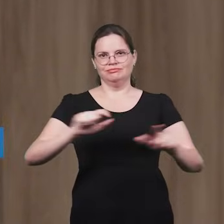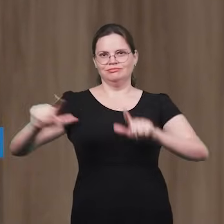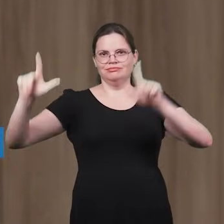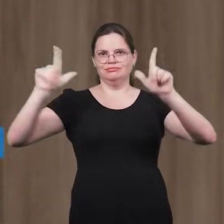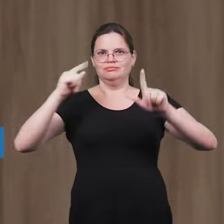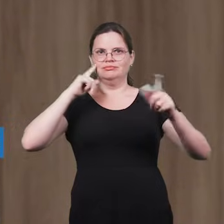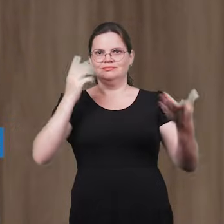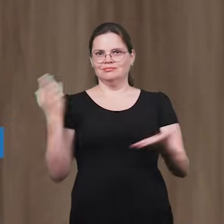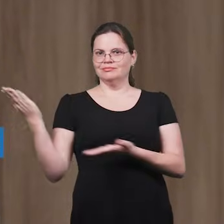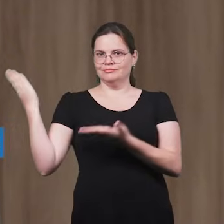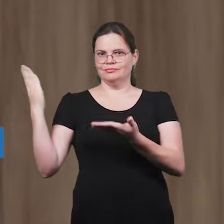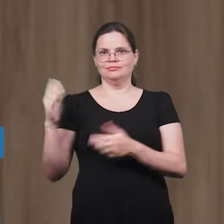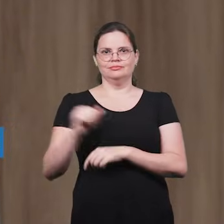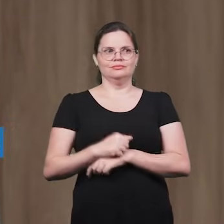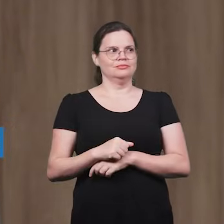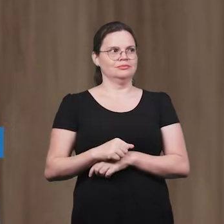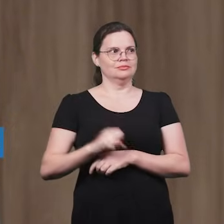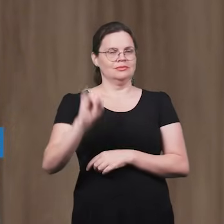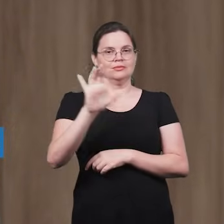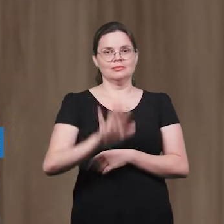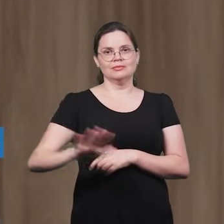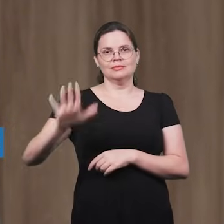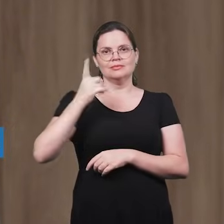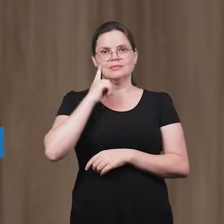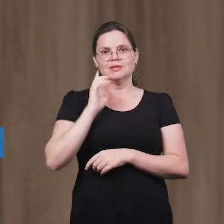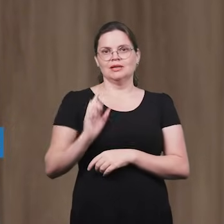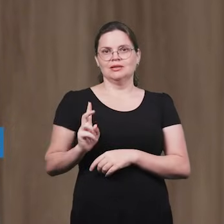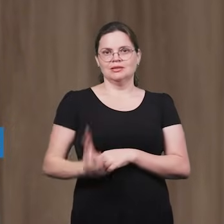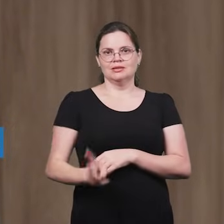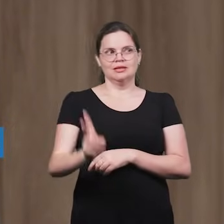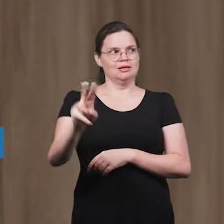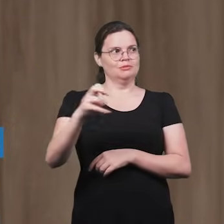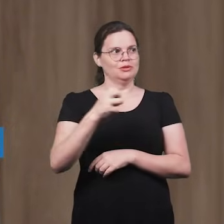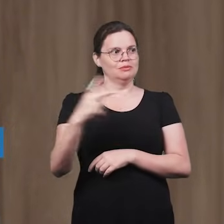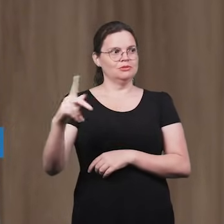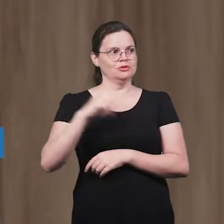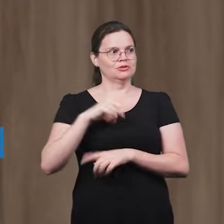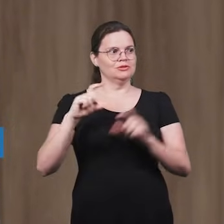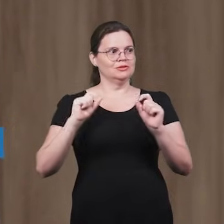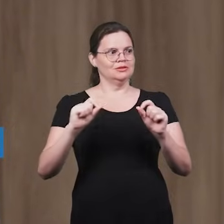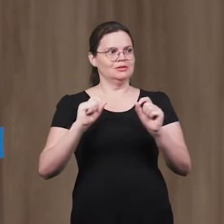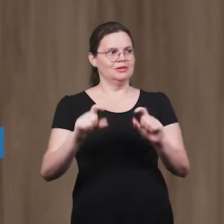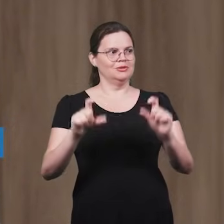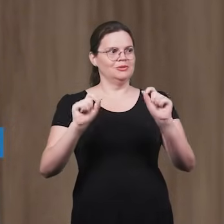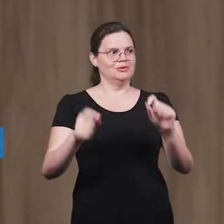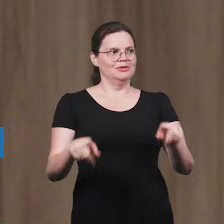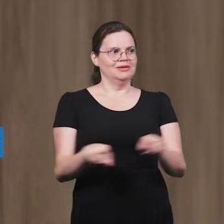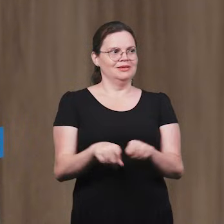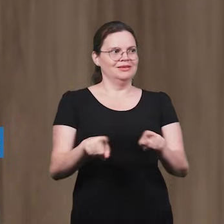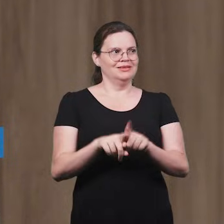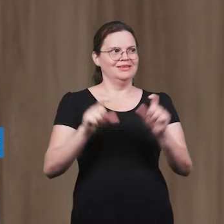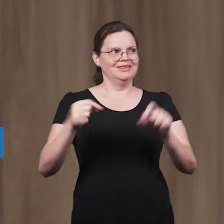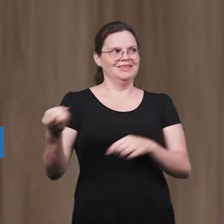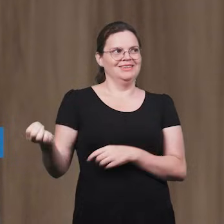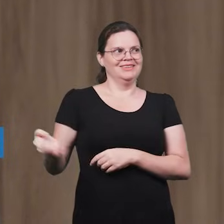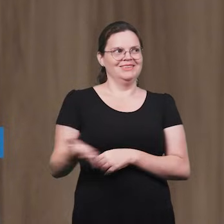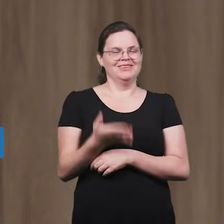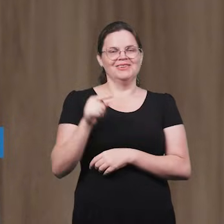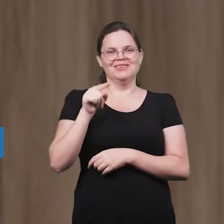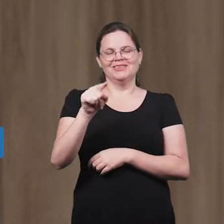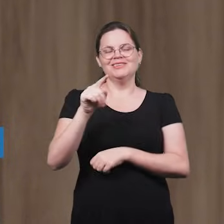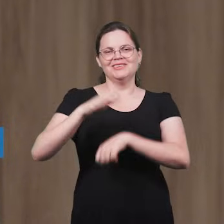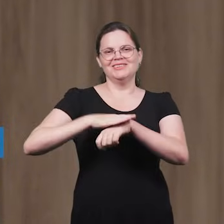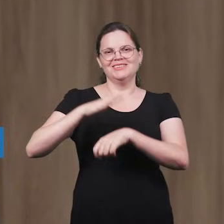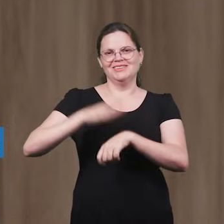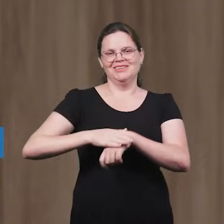ao fundo de cada episódio. Ela foi uma identidade nova do grupo nessa